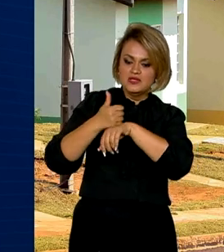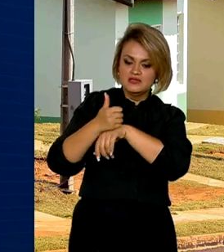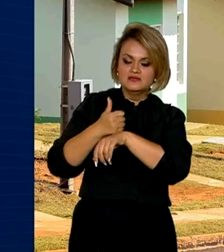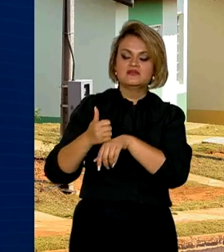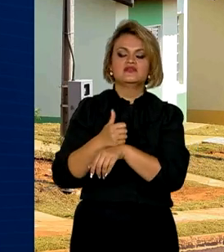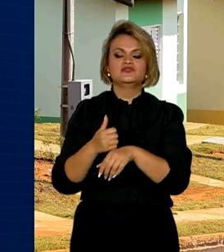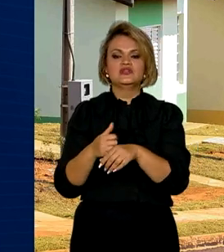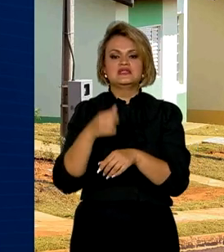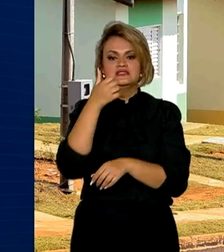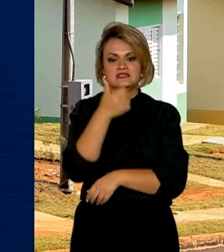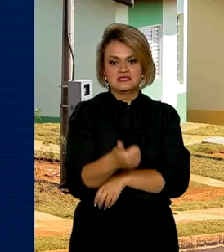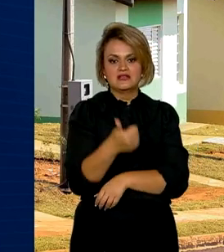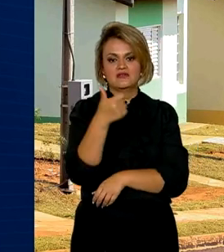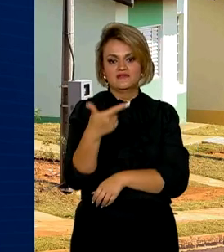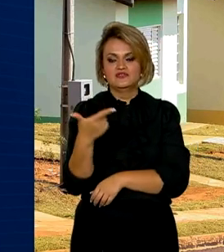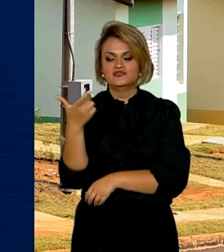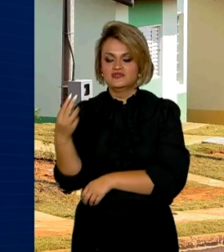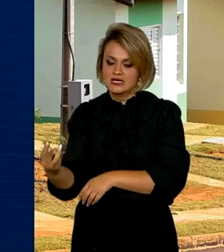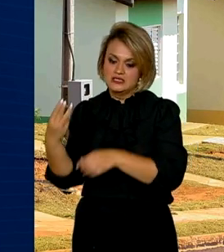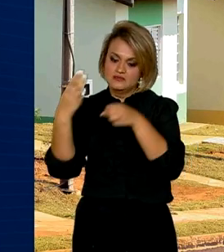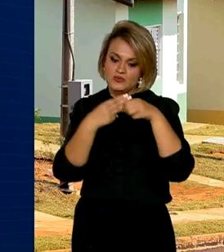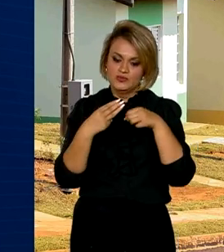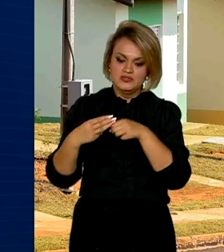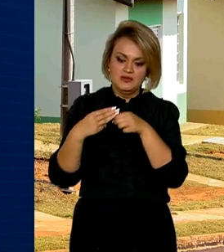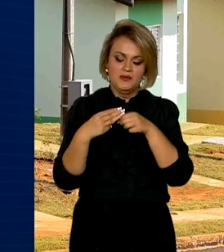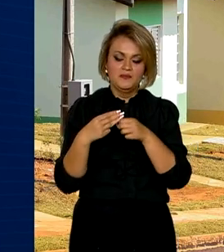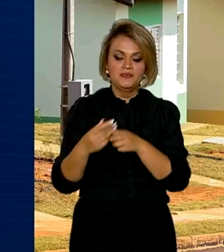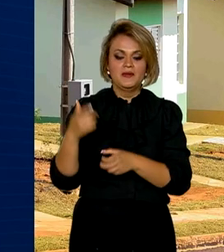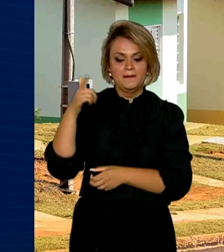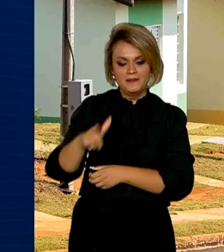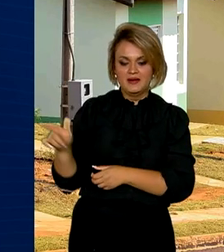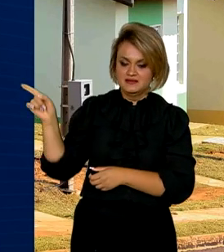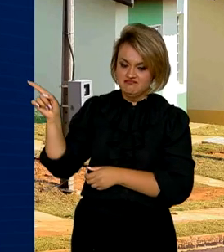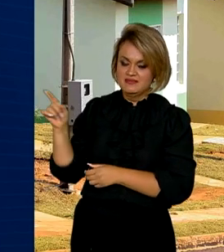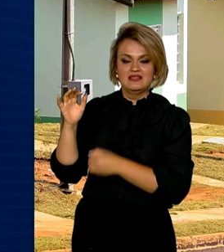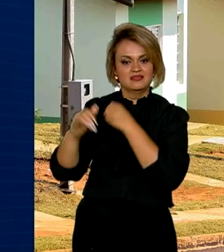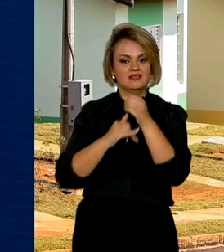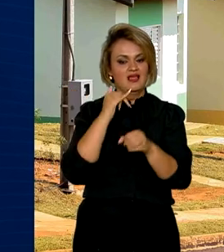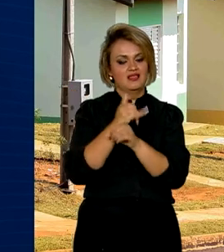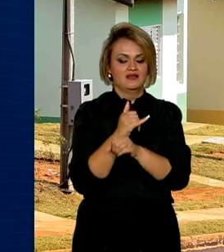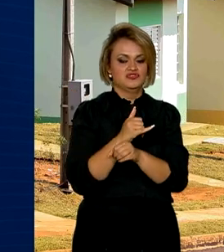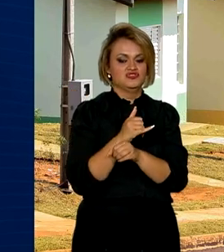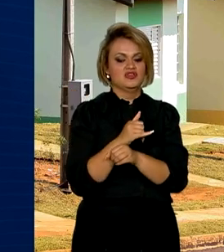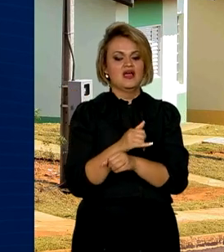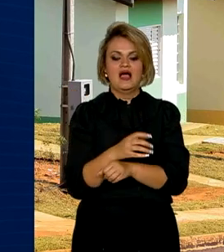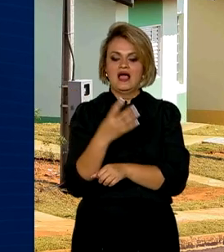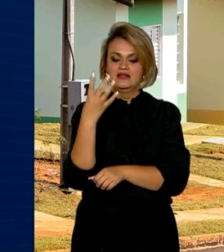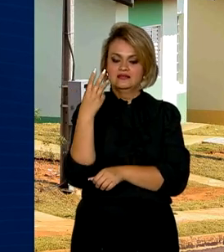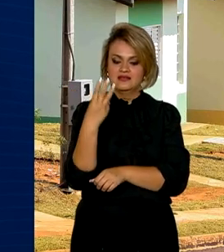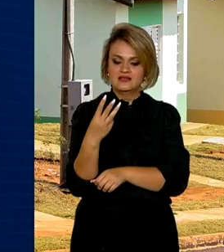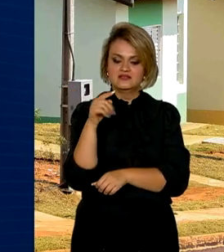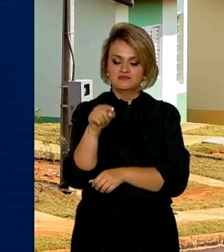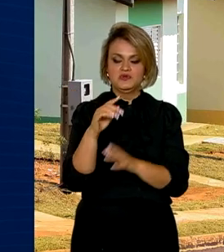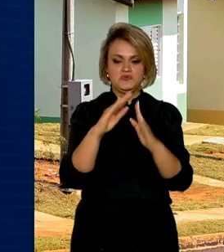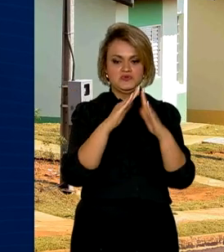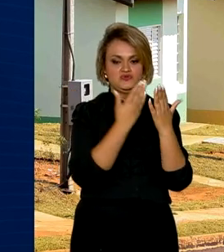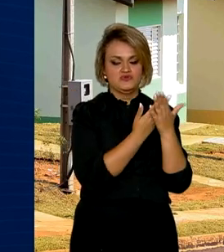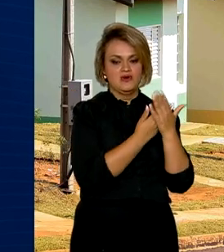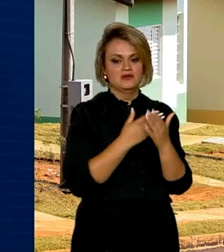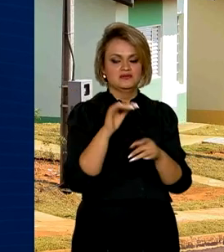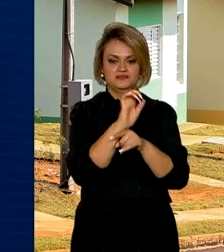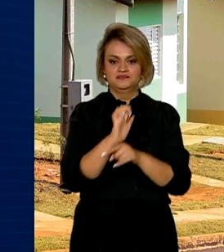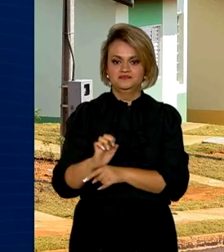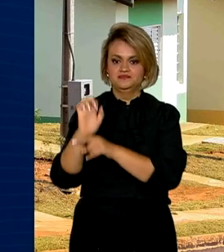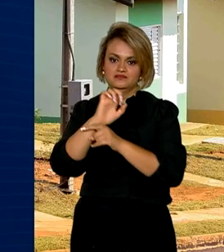profissionalizante em 123 municípios. O programa também deve levar internet banda larga a mais de 3 mil escolas